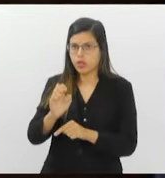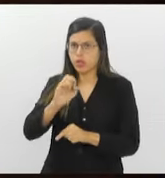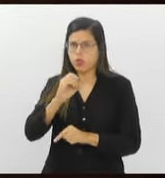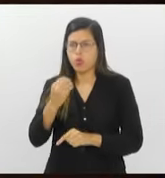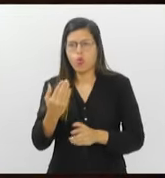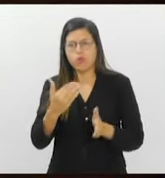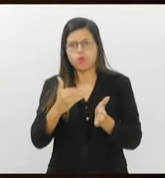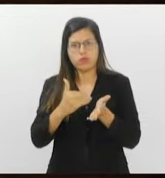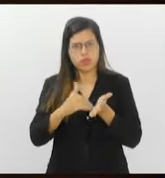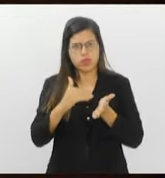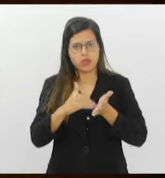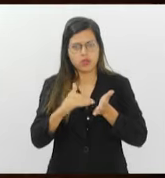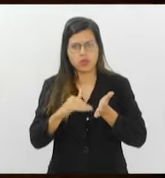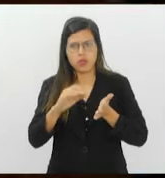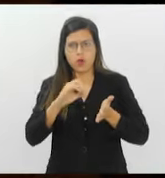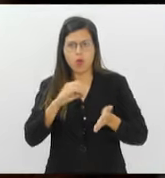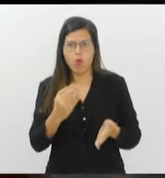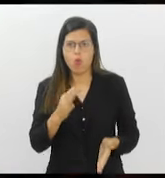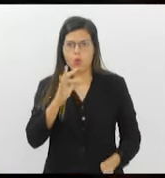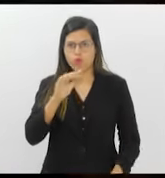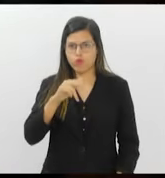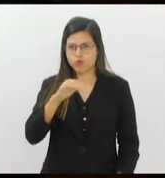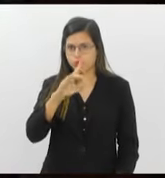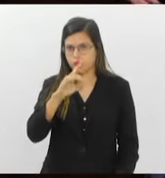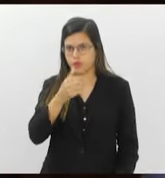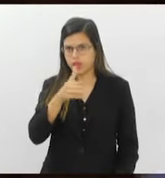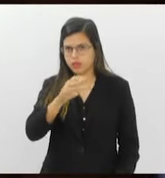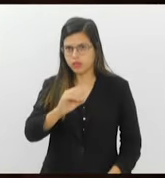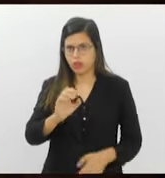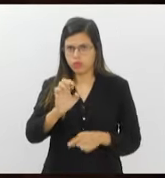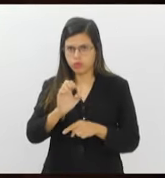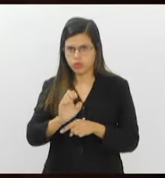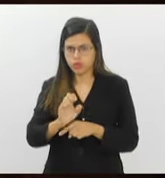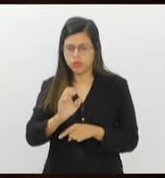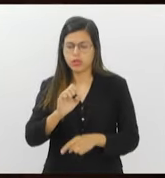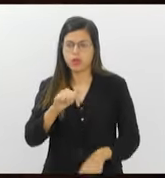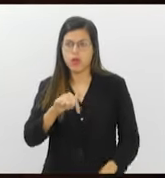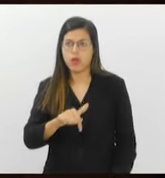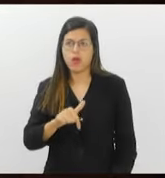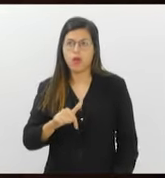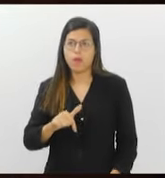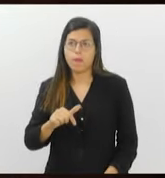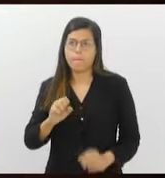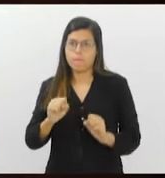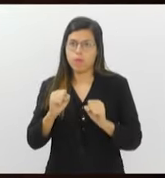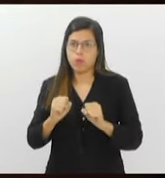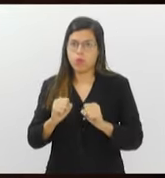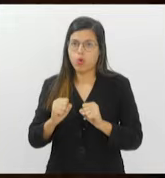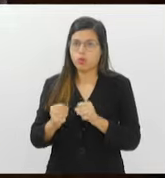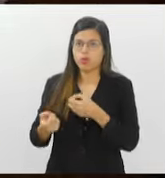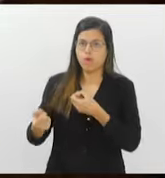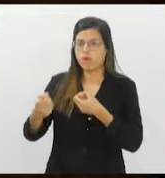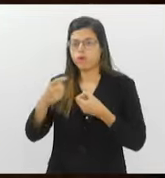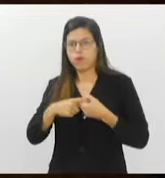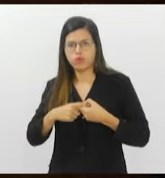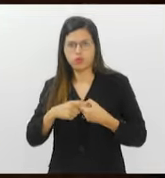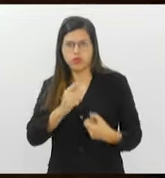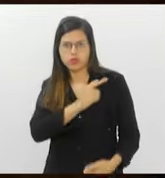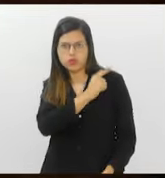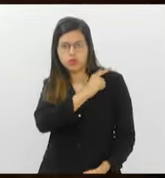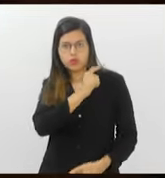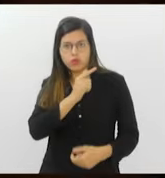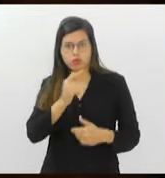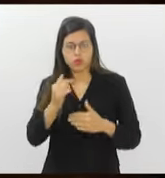Secretaria ou pela Fundação Estatal possam ter a sua gestão retomada por organizações sociais. Se o governo tem o objetivo